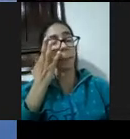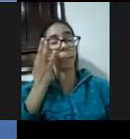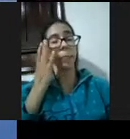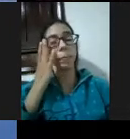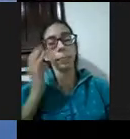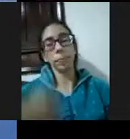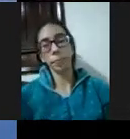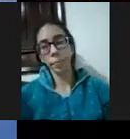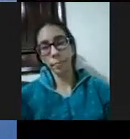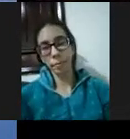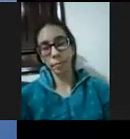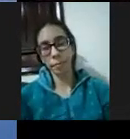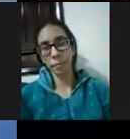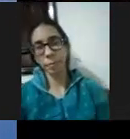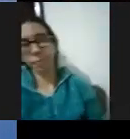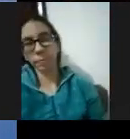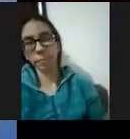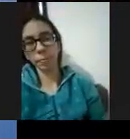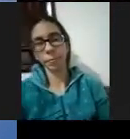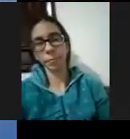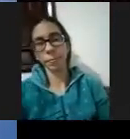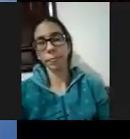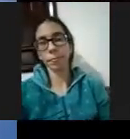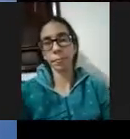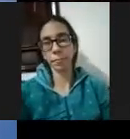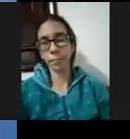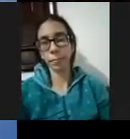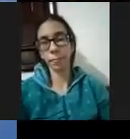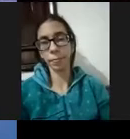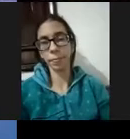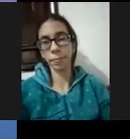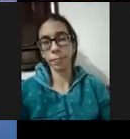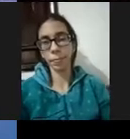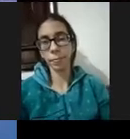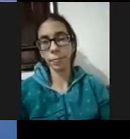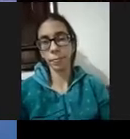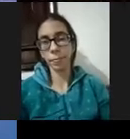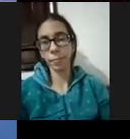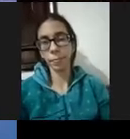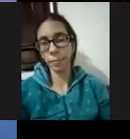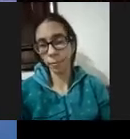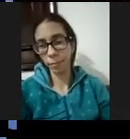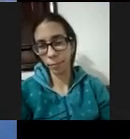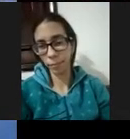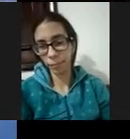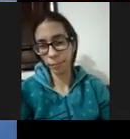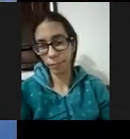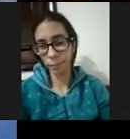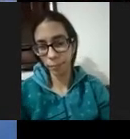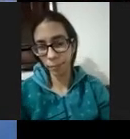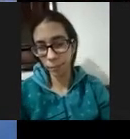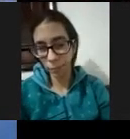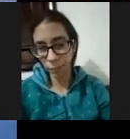Pronto. É o próximo, Daniel. O próximo. Que eu estava falando das